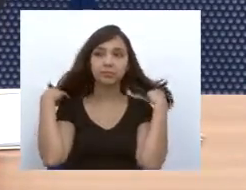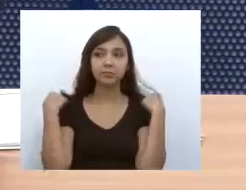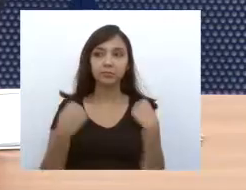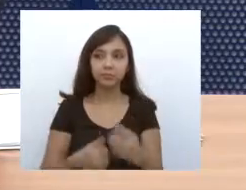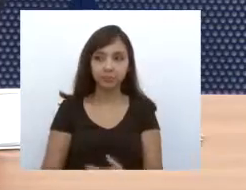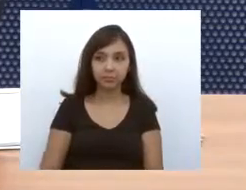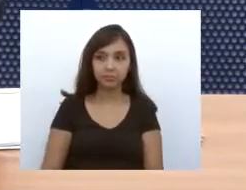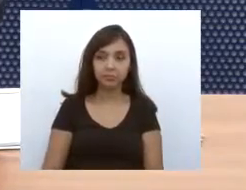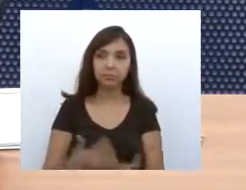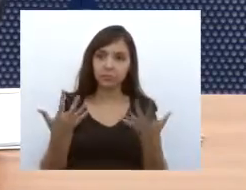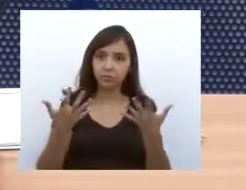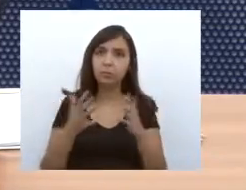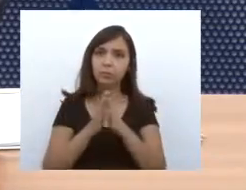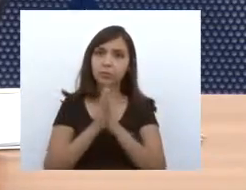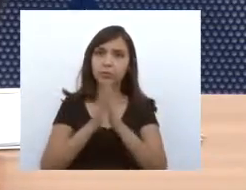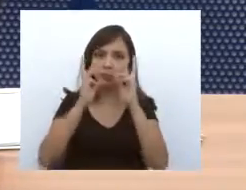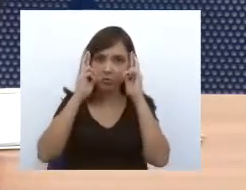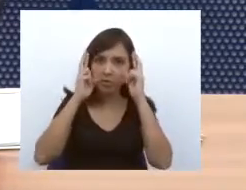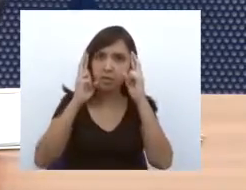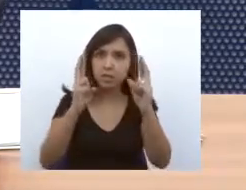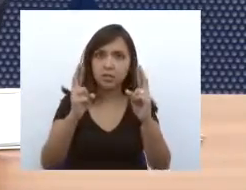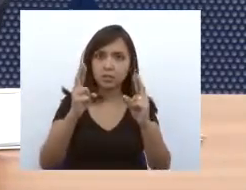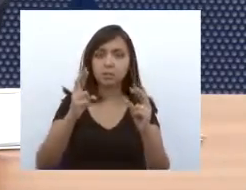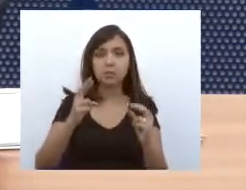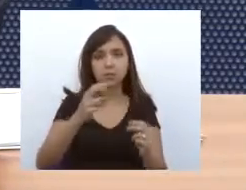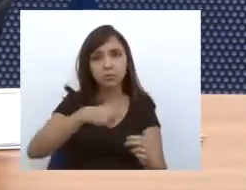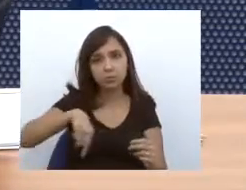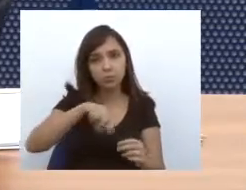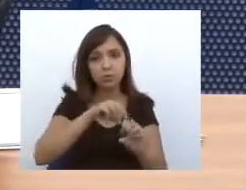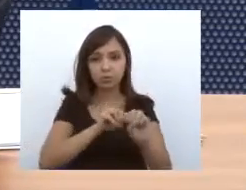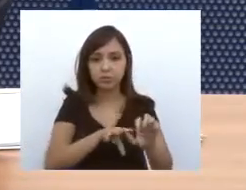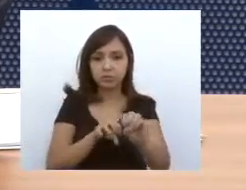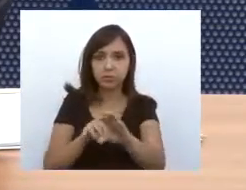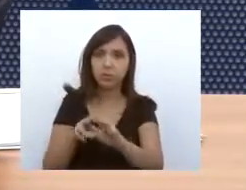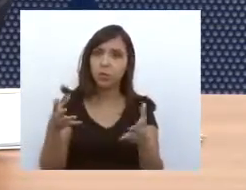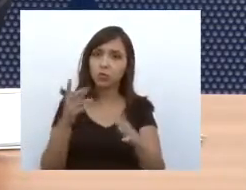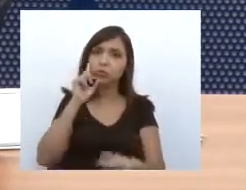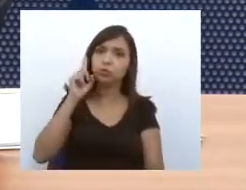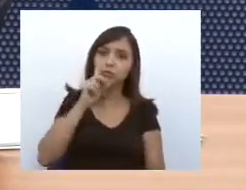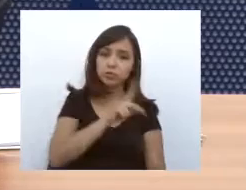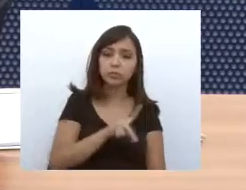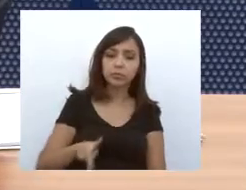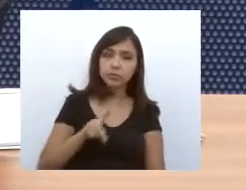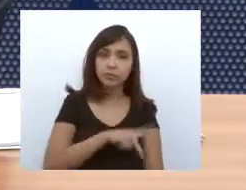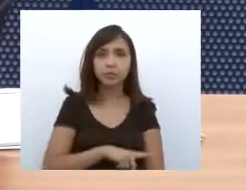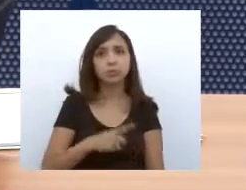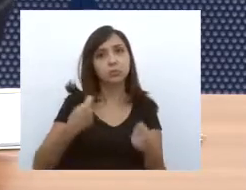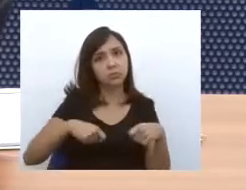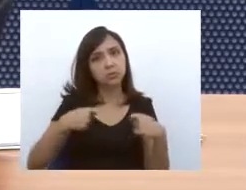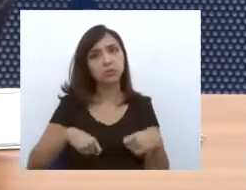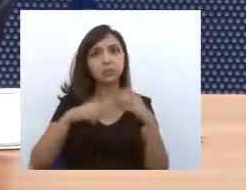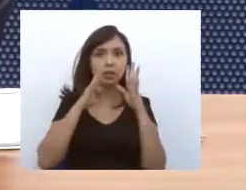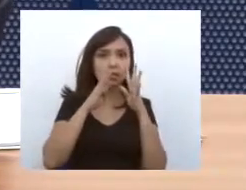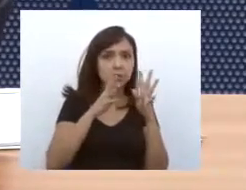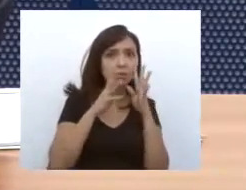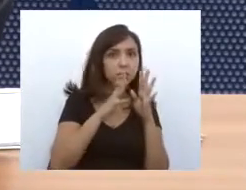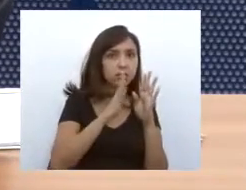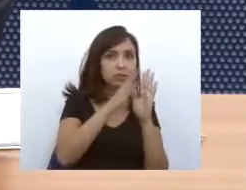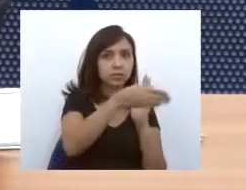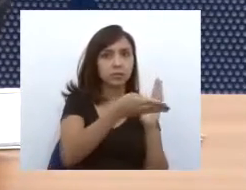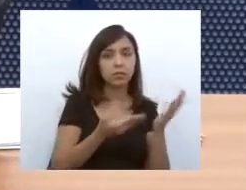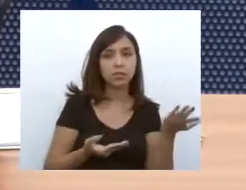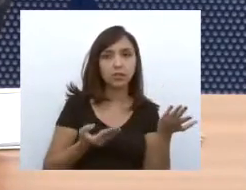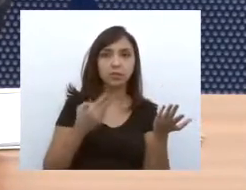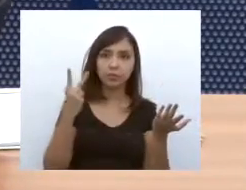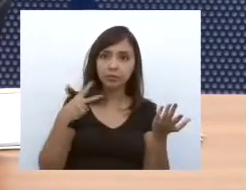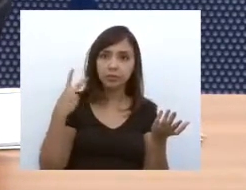Pessoal, acho assim, olha, o respeito ele é bom. Eu acho que nós, como educadores, hoje é de professor, não fica de bom tom para nós. Precisamos ouvir o vereador, por favor,